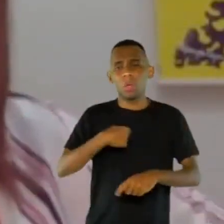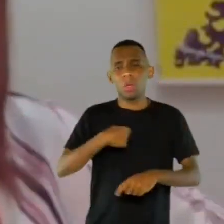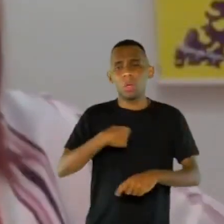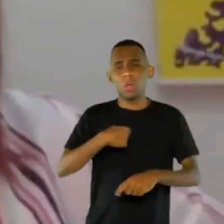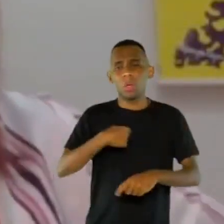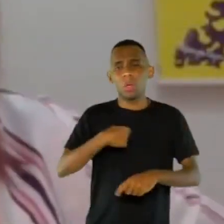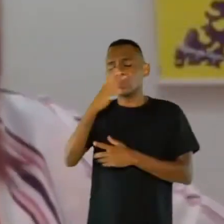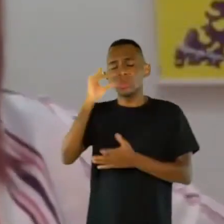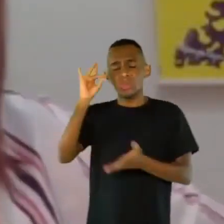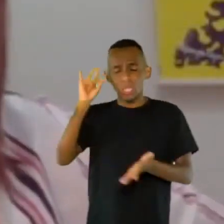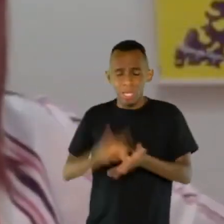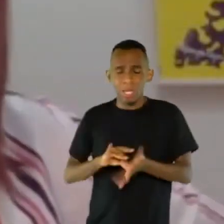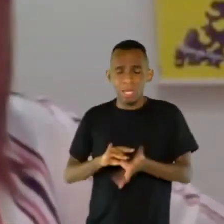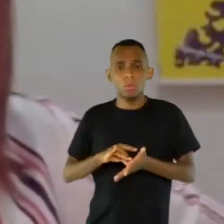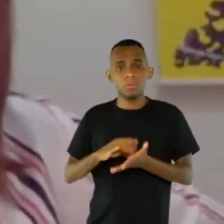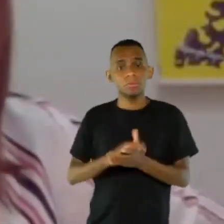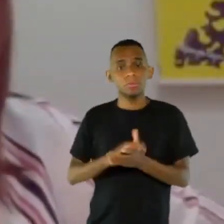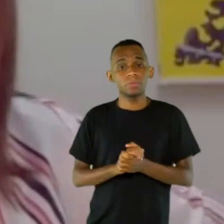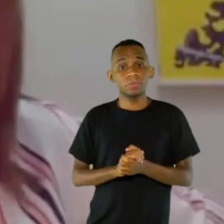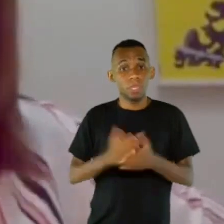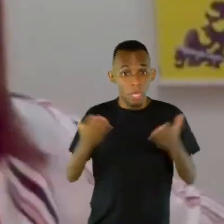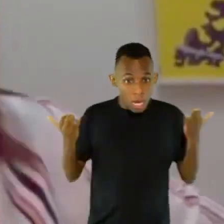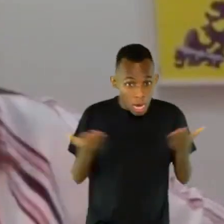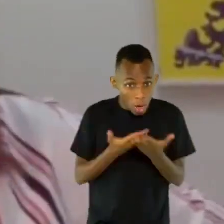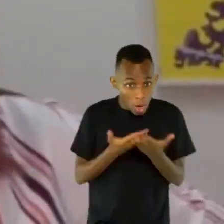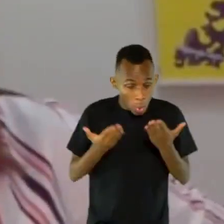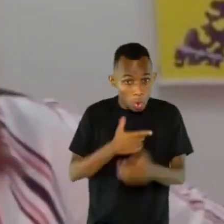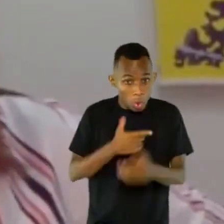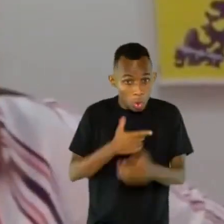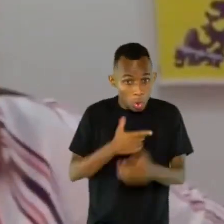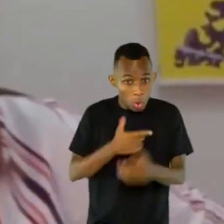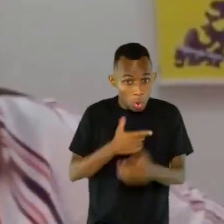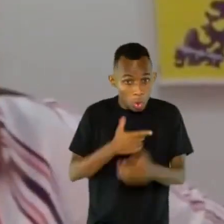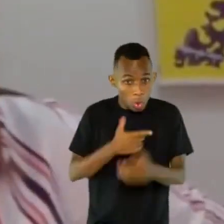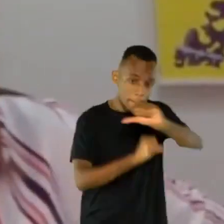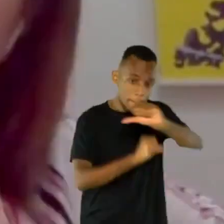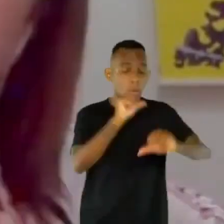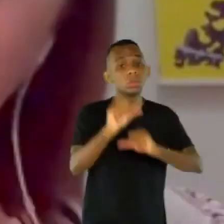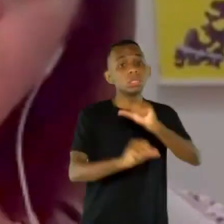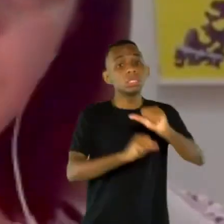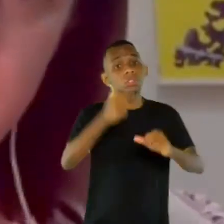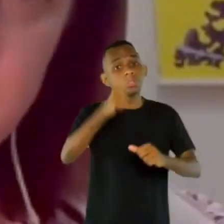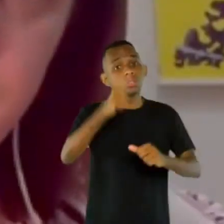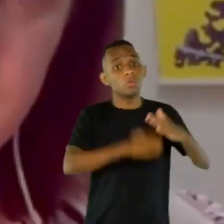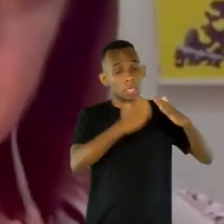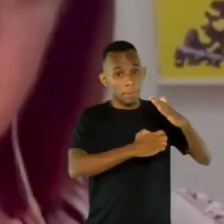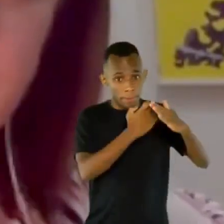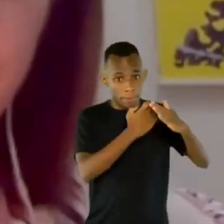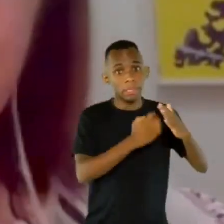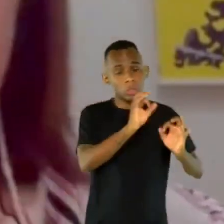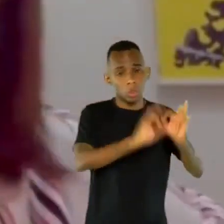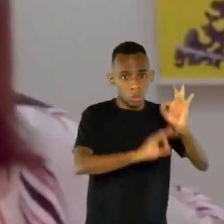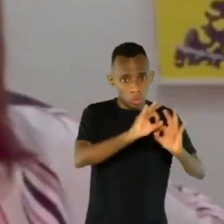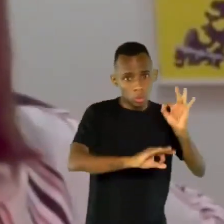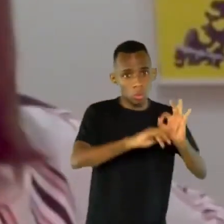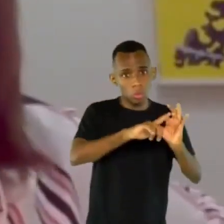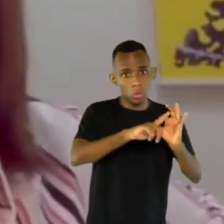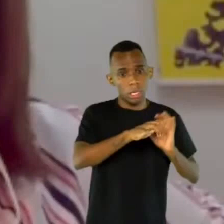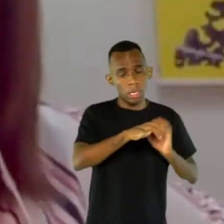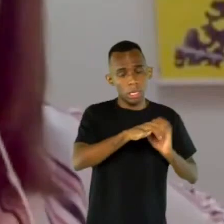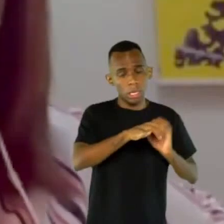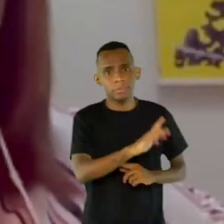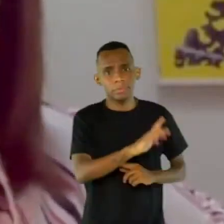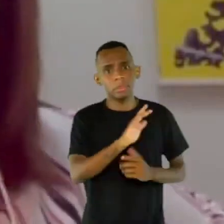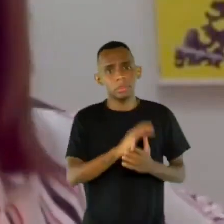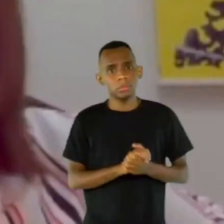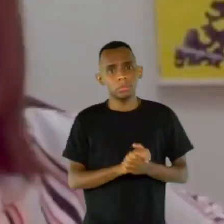Vivian. E agora, nesse momento, eu estou mudando para a Leia, quer dizer, esse momento não, já com Mulheres Empilhadas, foi